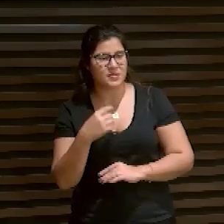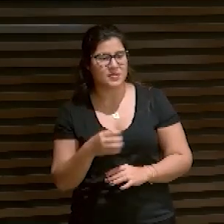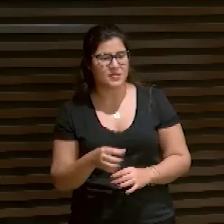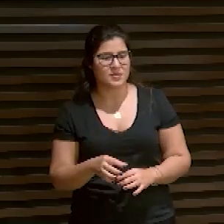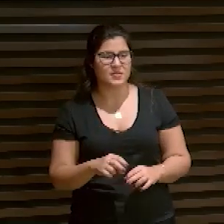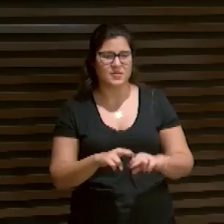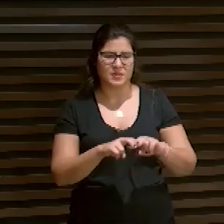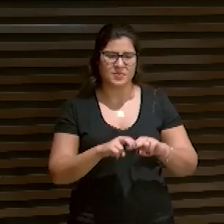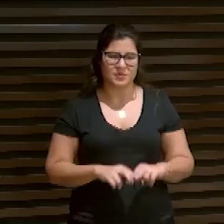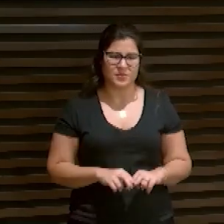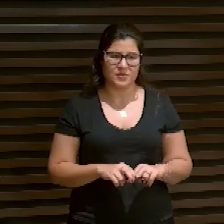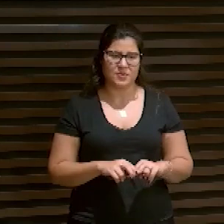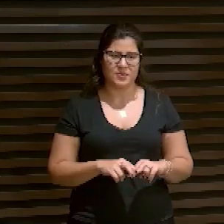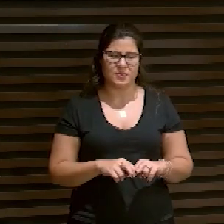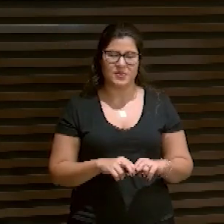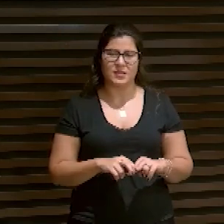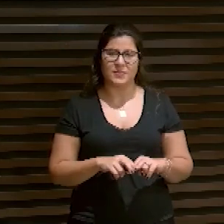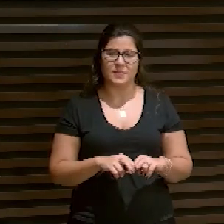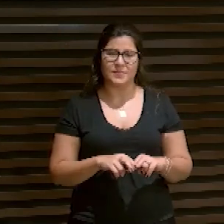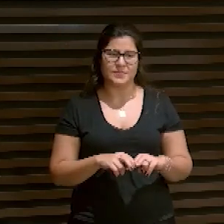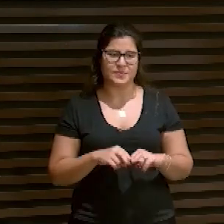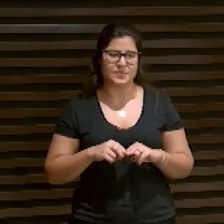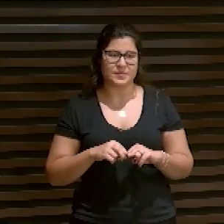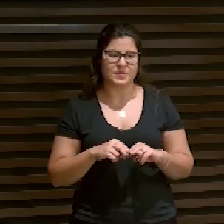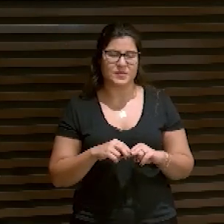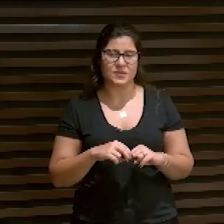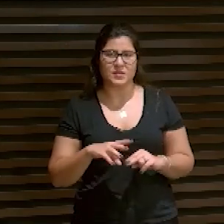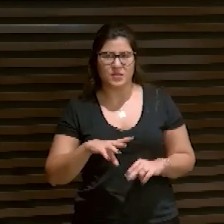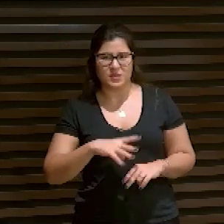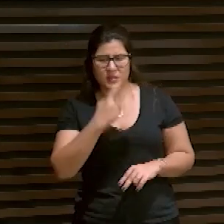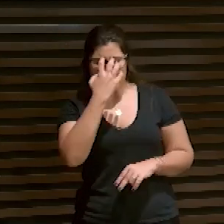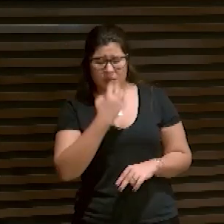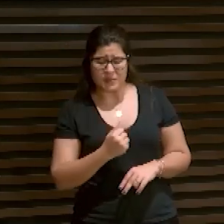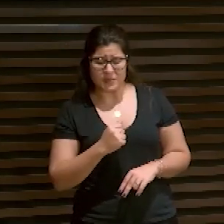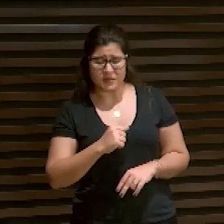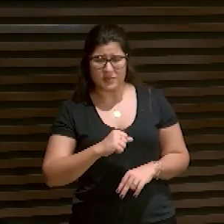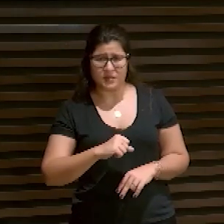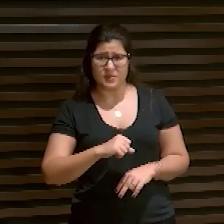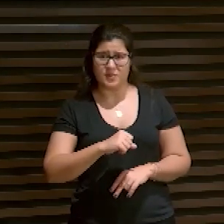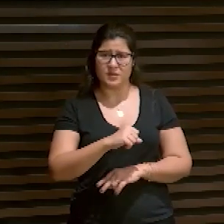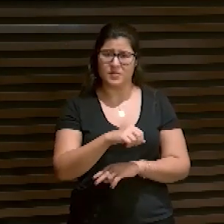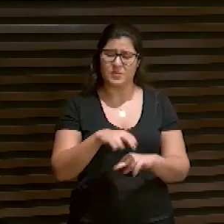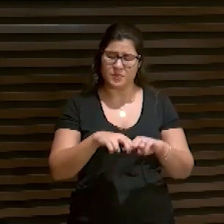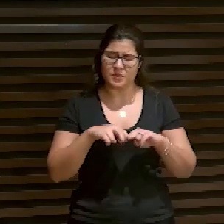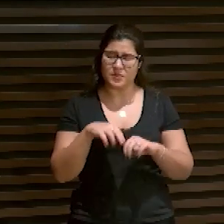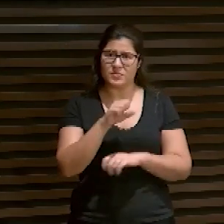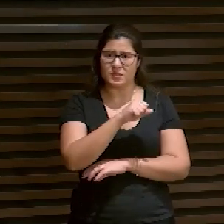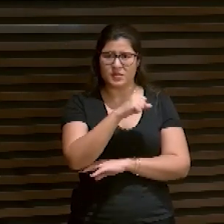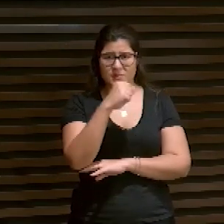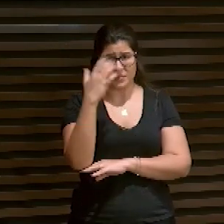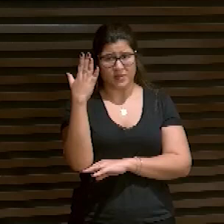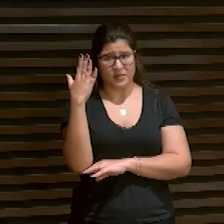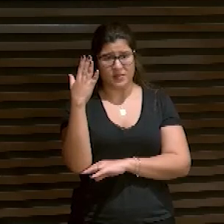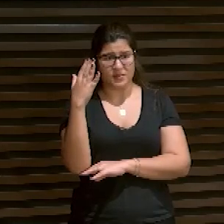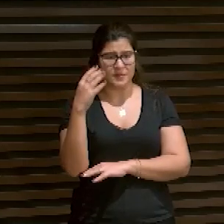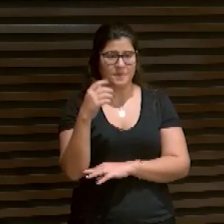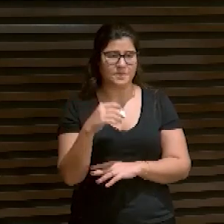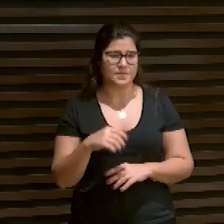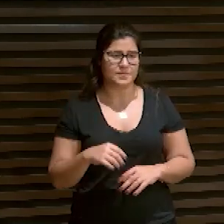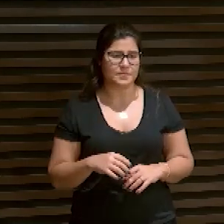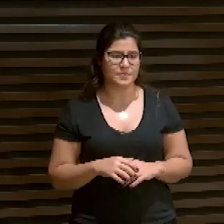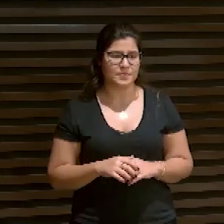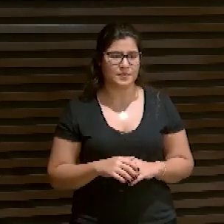planta? Ele respondeu: é razoável a minha ira até a morte. Tornou o Senhor: